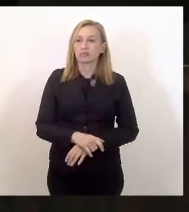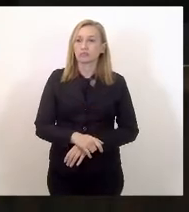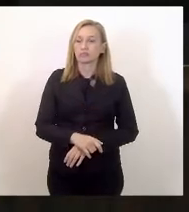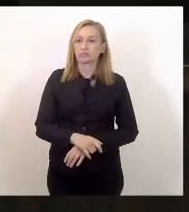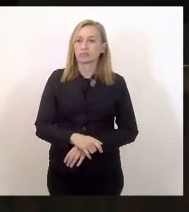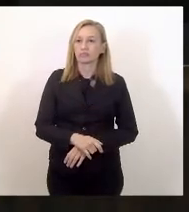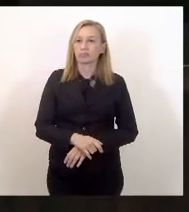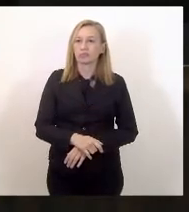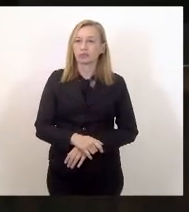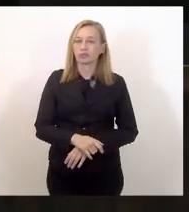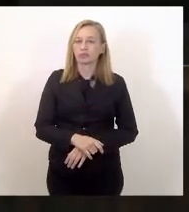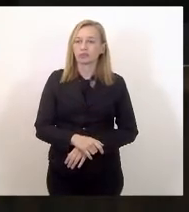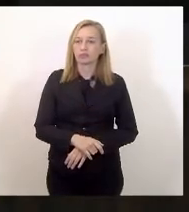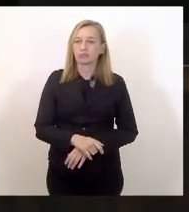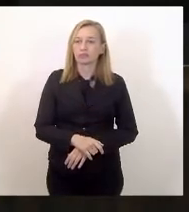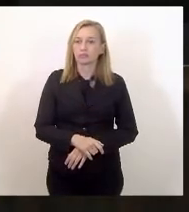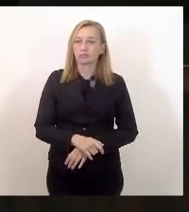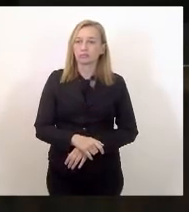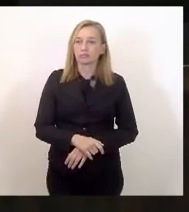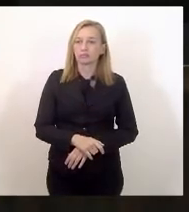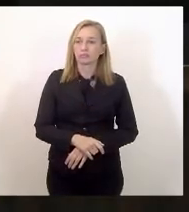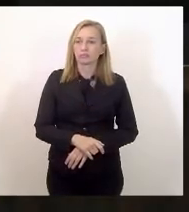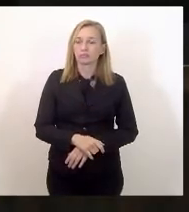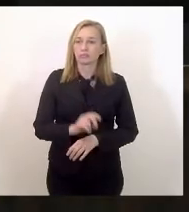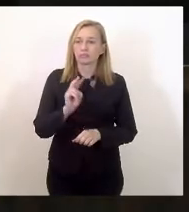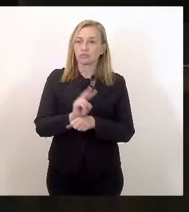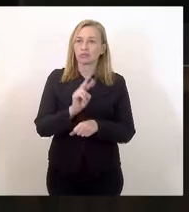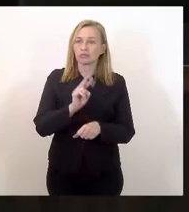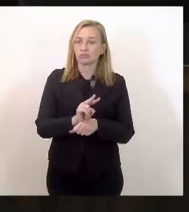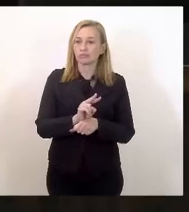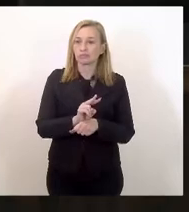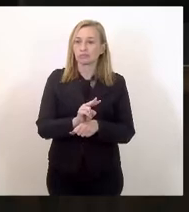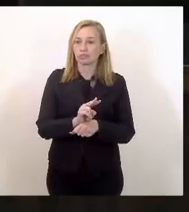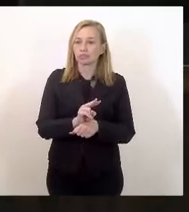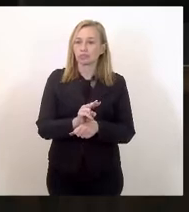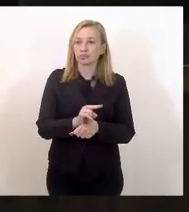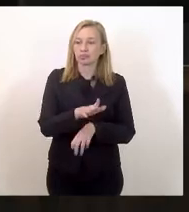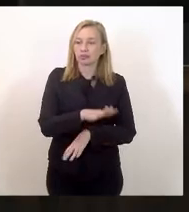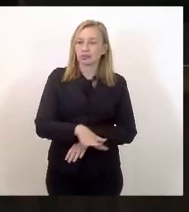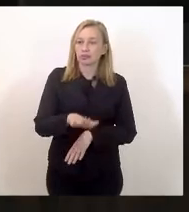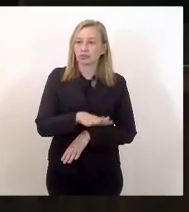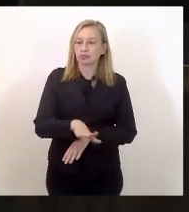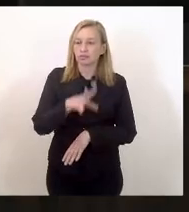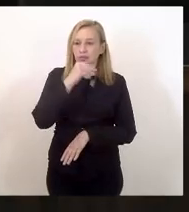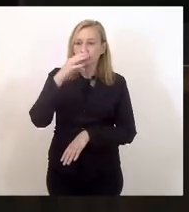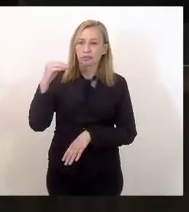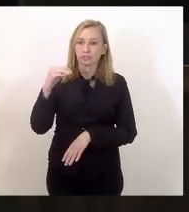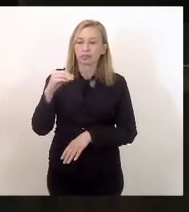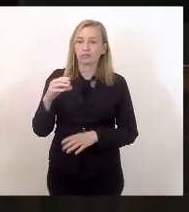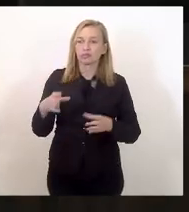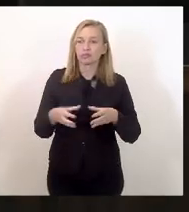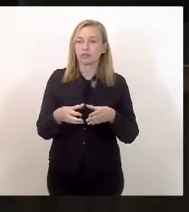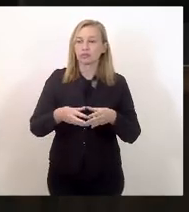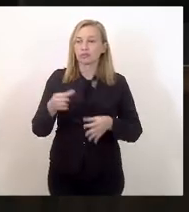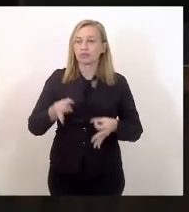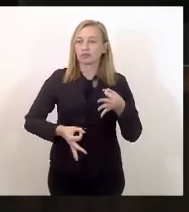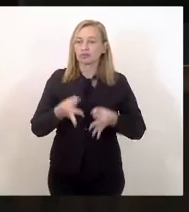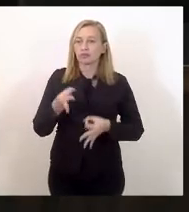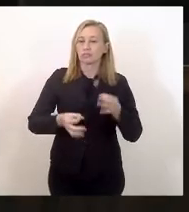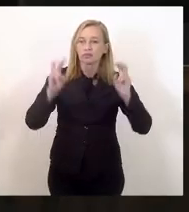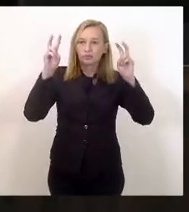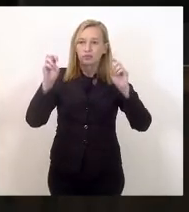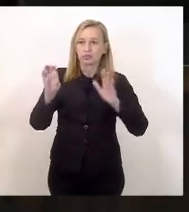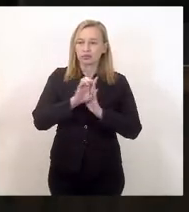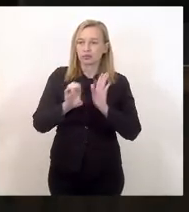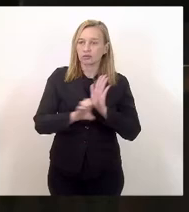de prevenção ao desaparecimento de crianças e adolescentes. Pendendo de pareceres das comissões de Constituição e Justiça, de Assunto da Criança e